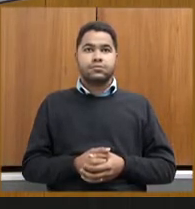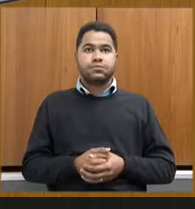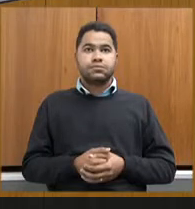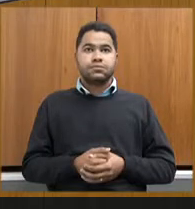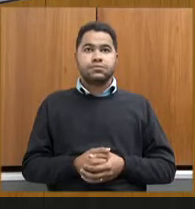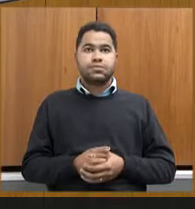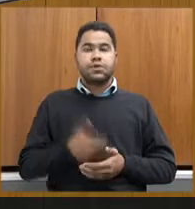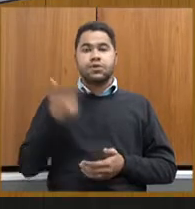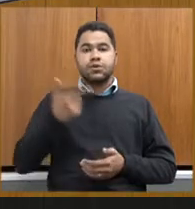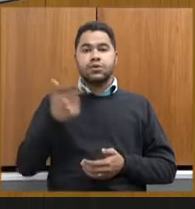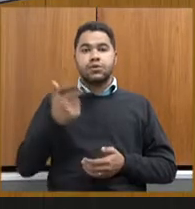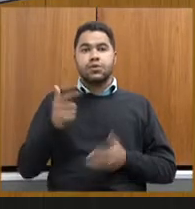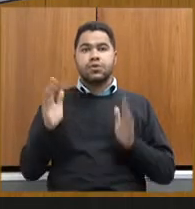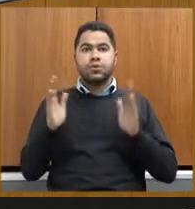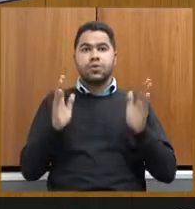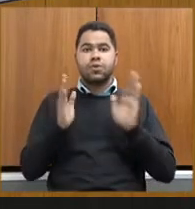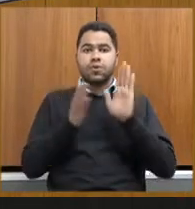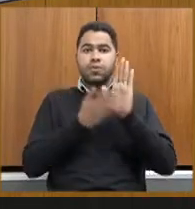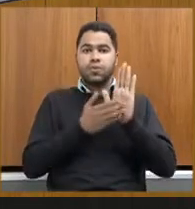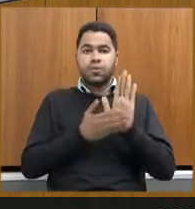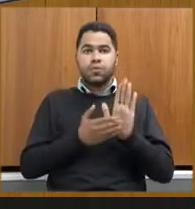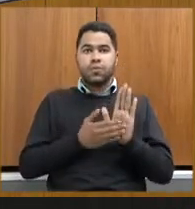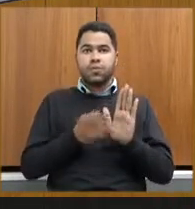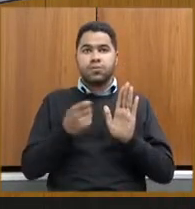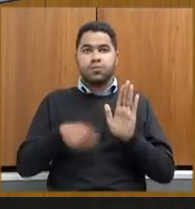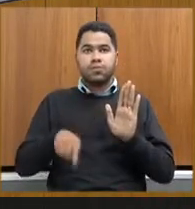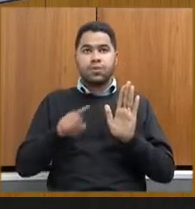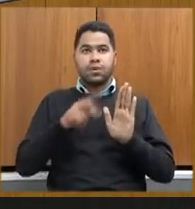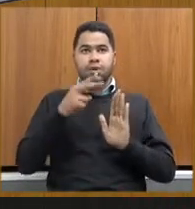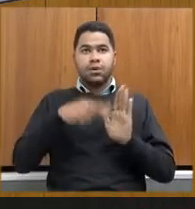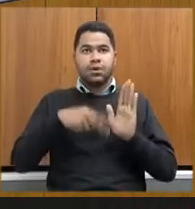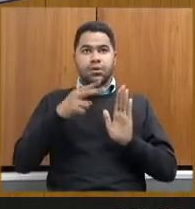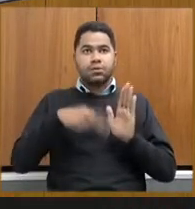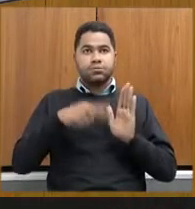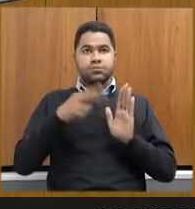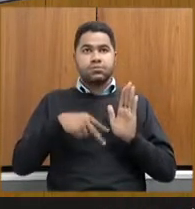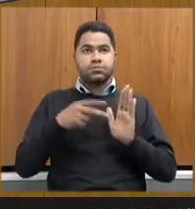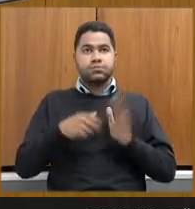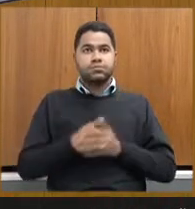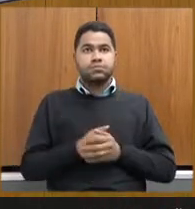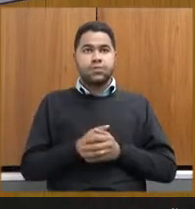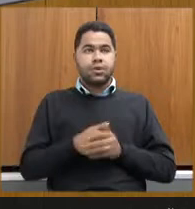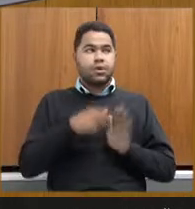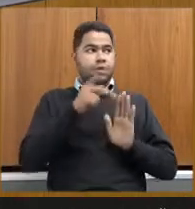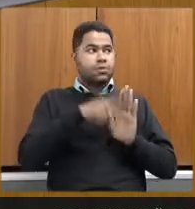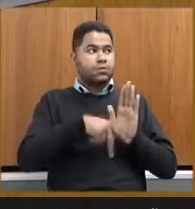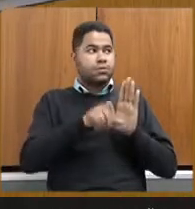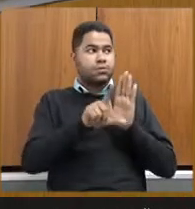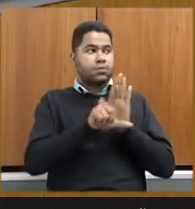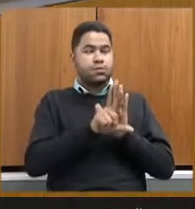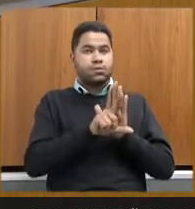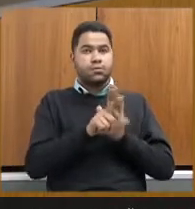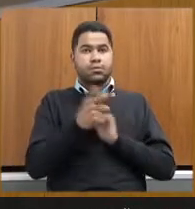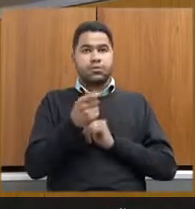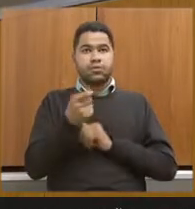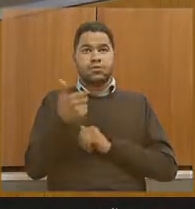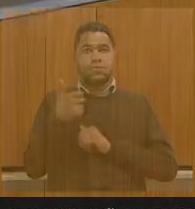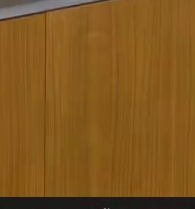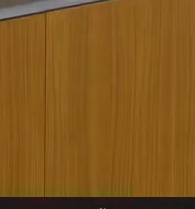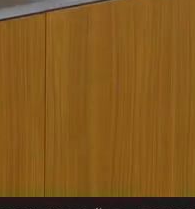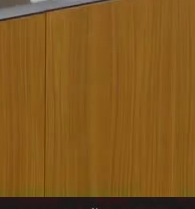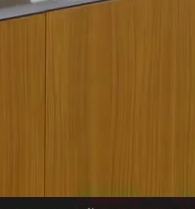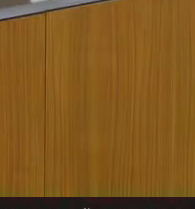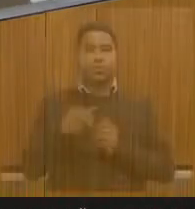a segunda fase sem votação das proposições que dispensa apresentações plenário projeto de lei 2302/2015